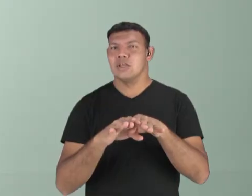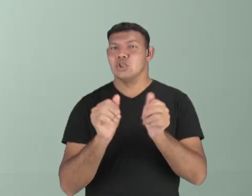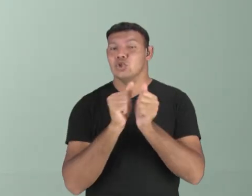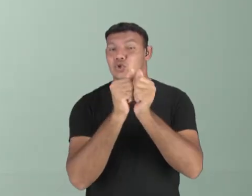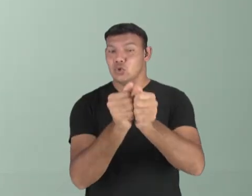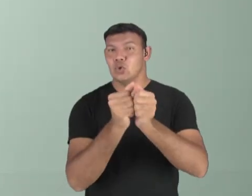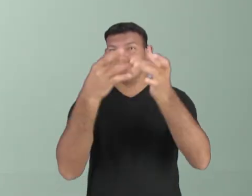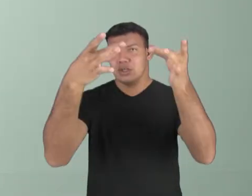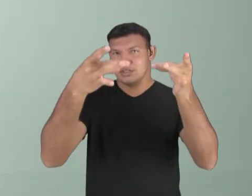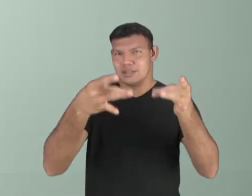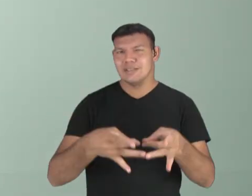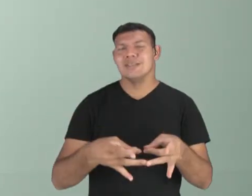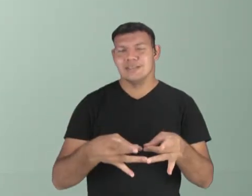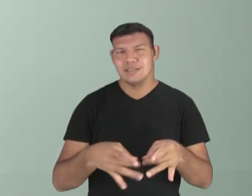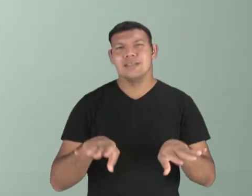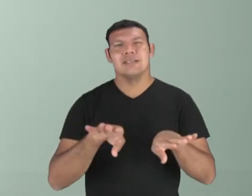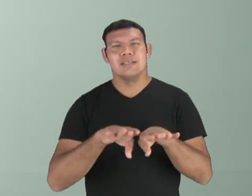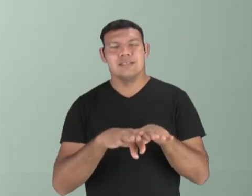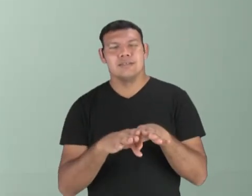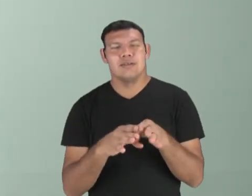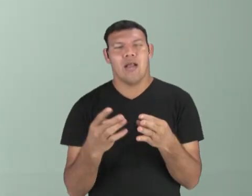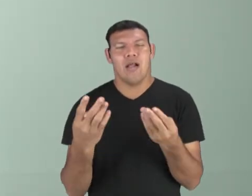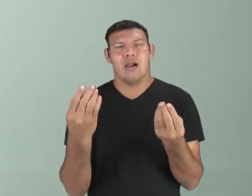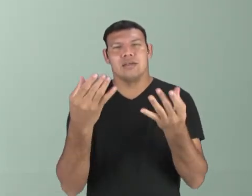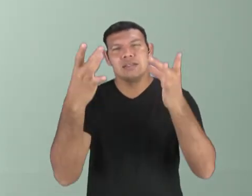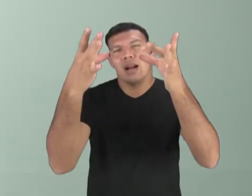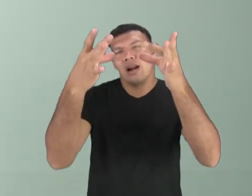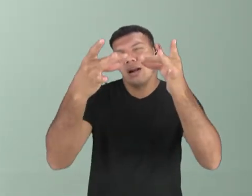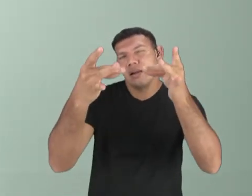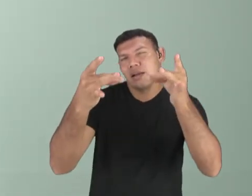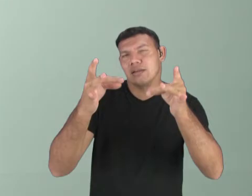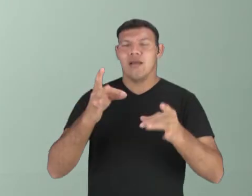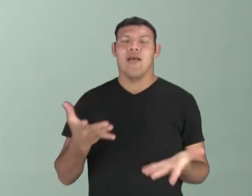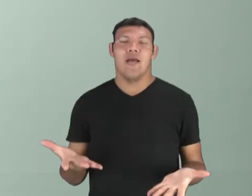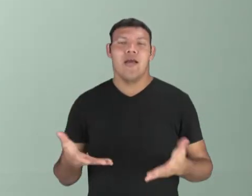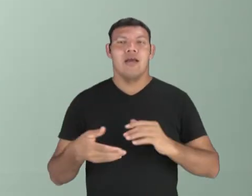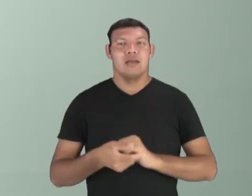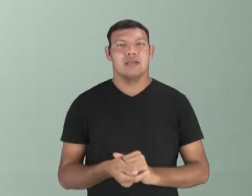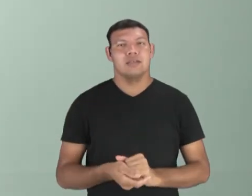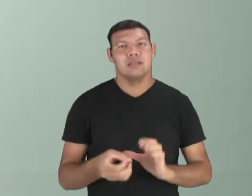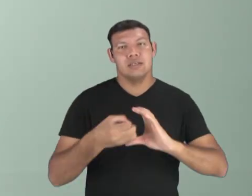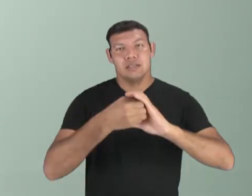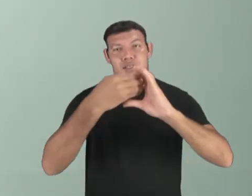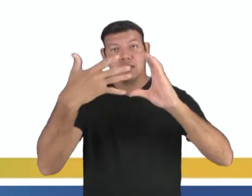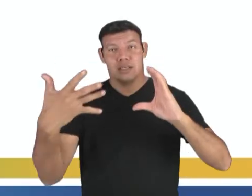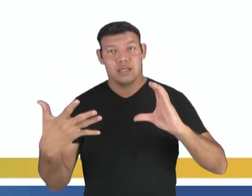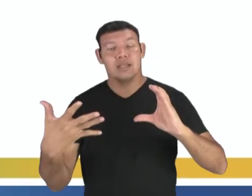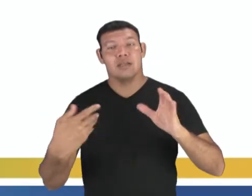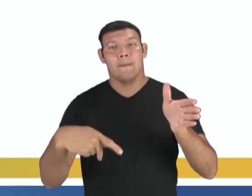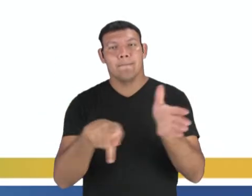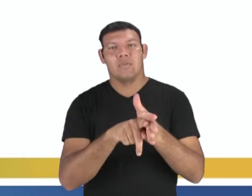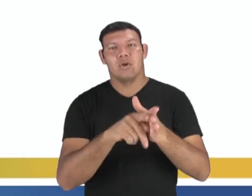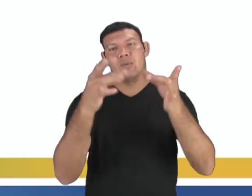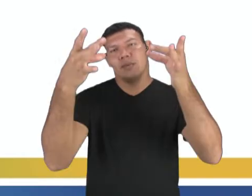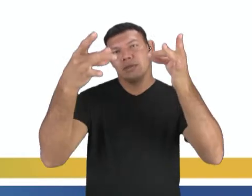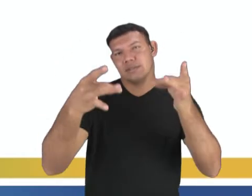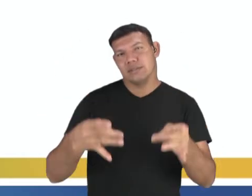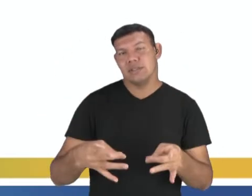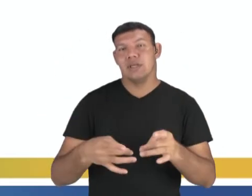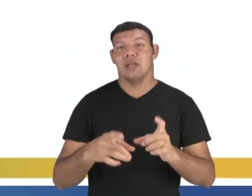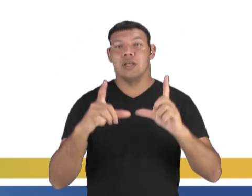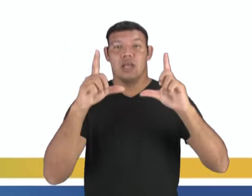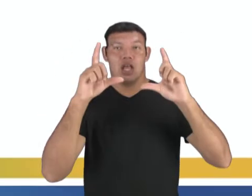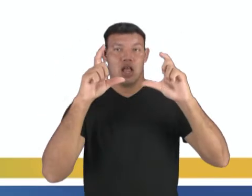ele está narrando e também tem a riqueza de detalhes na descrição. Características do texto descritivo. Um